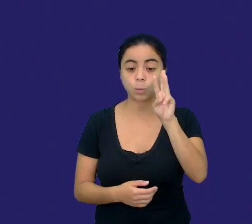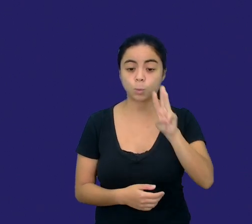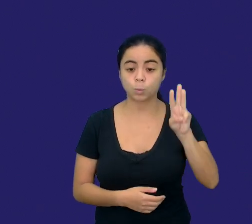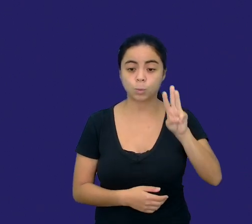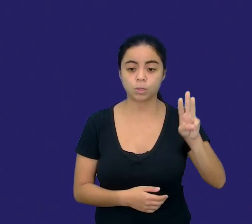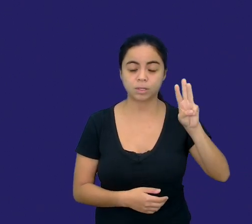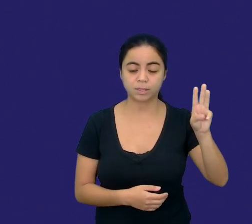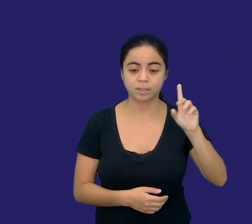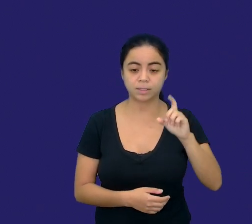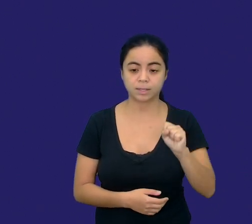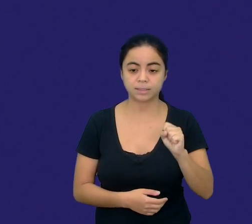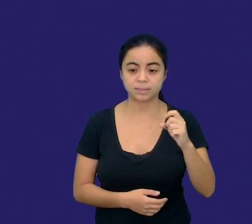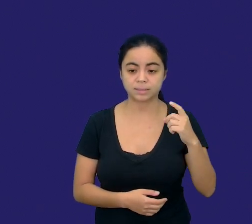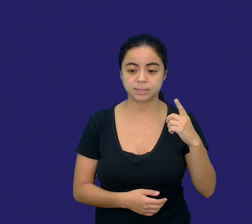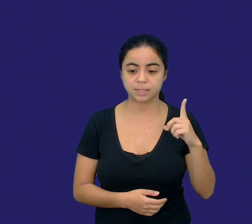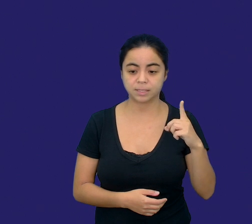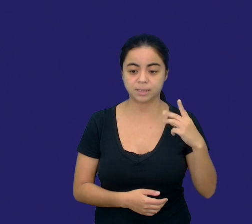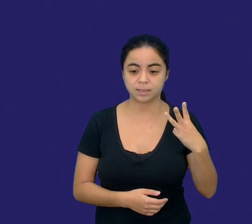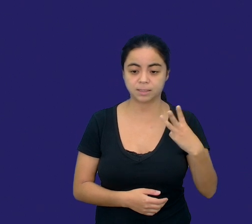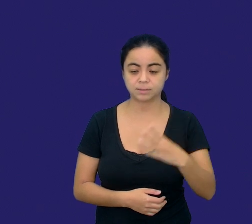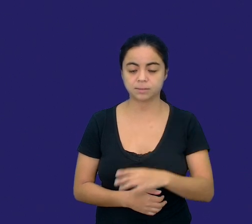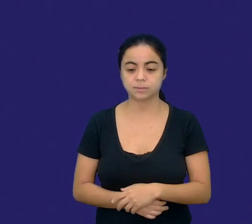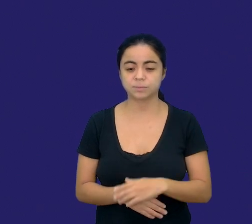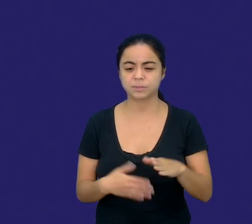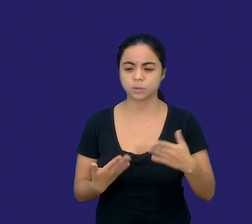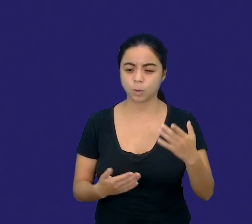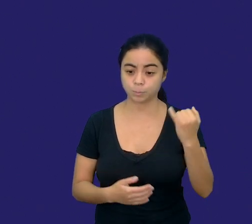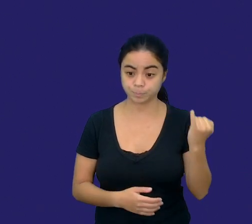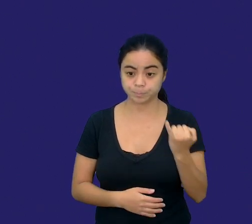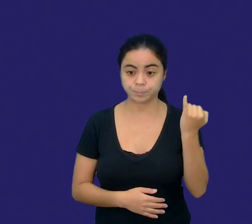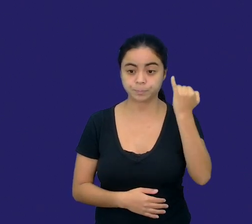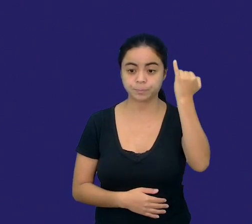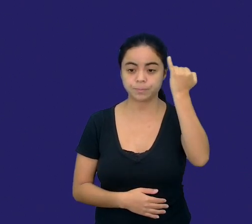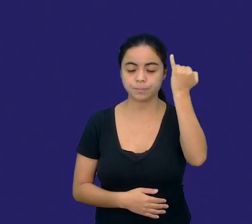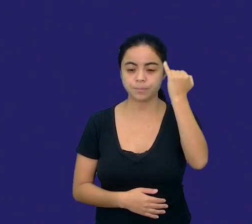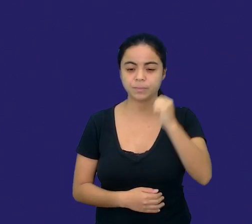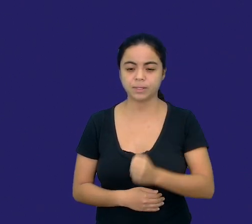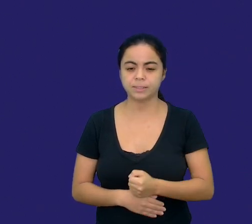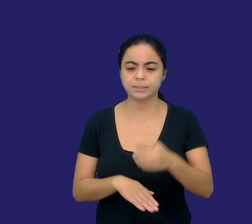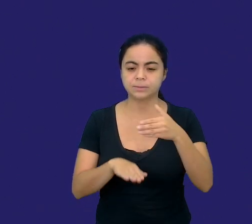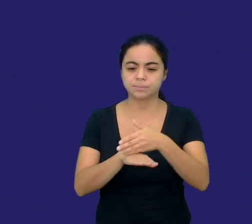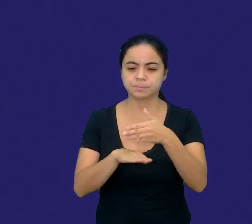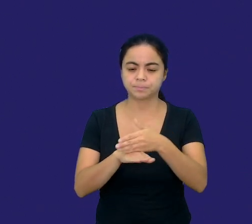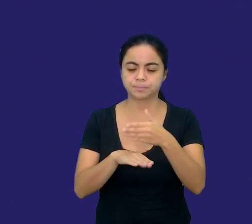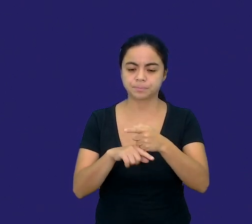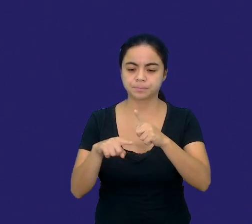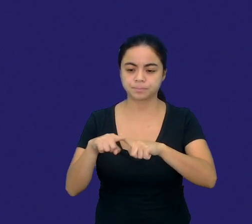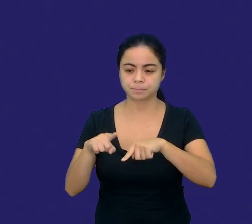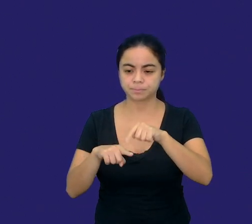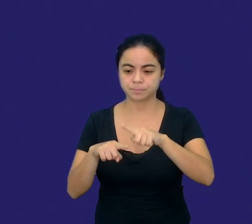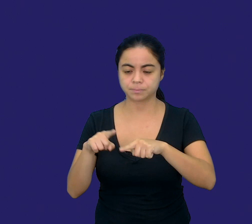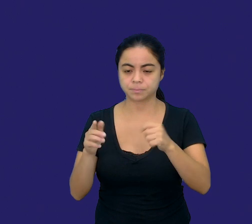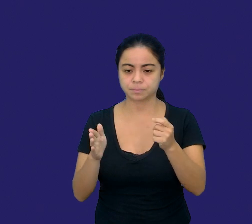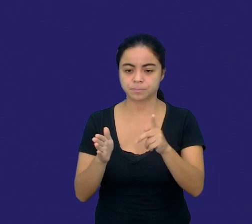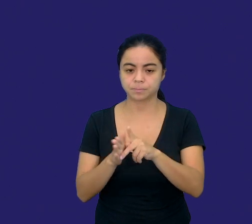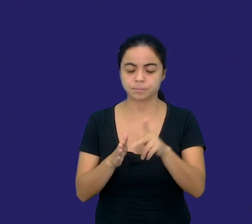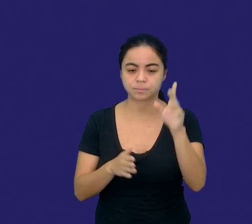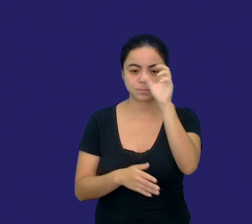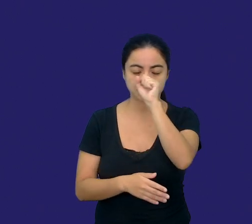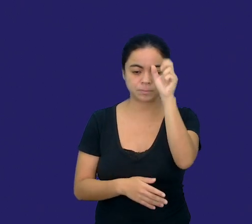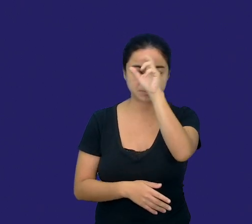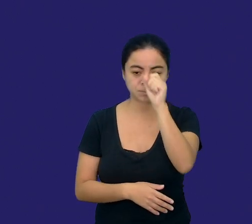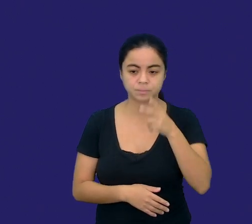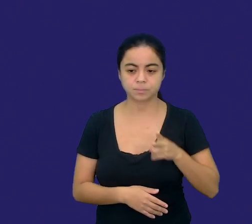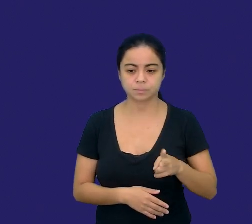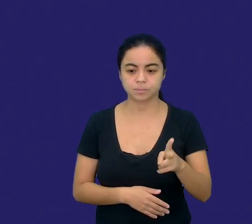didática 3. Então, não esqueçam, é muito importante que vocês acessem o material do Aprender Sempre